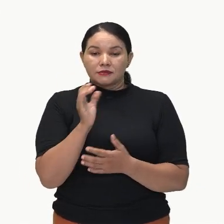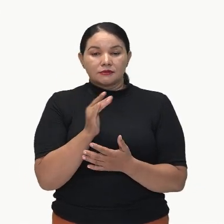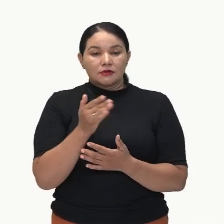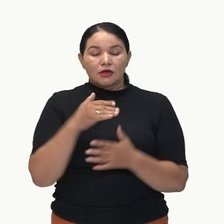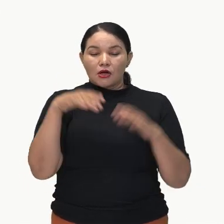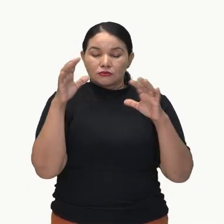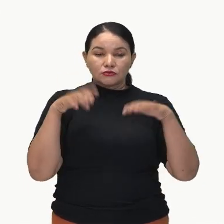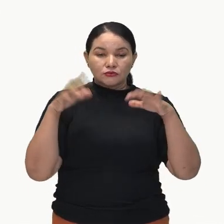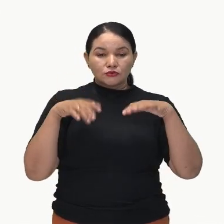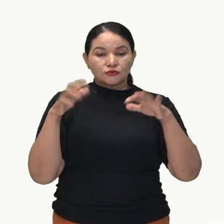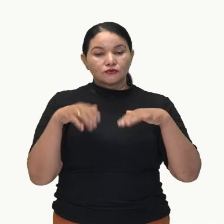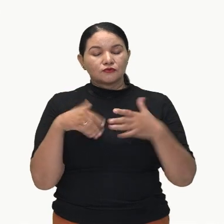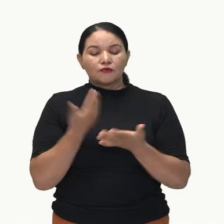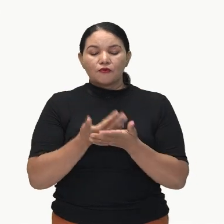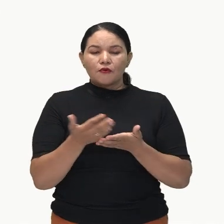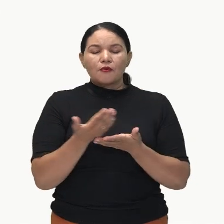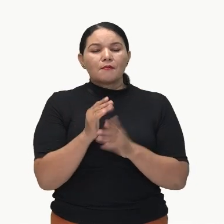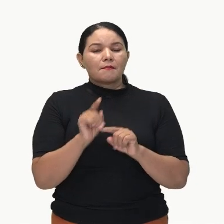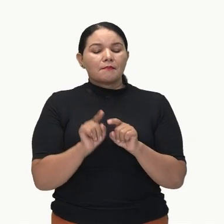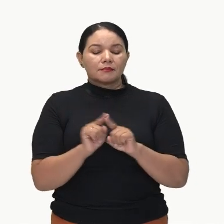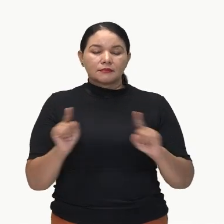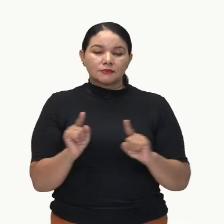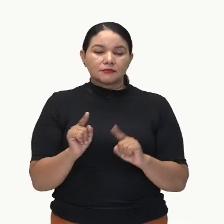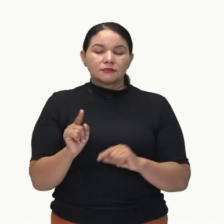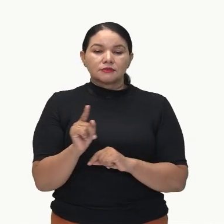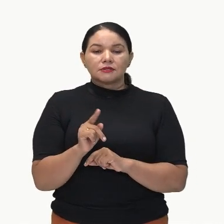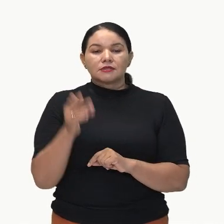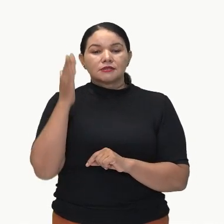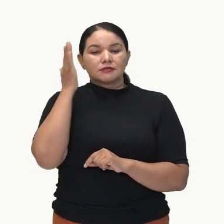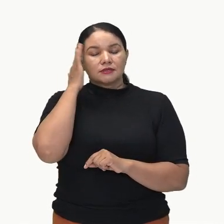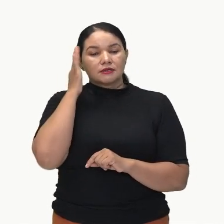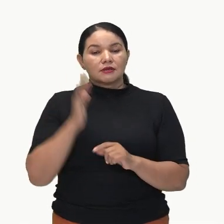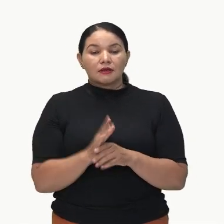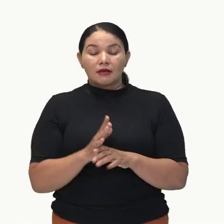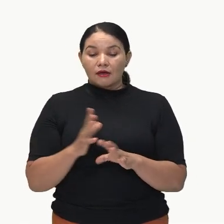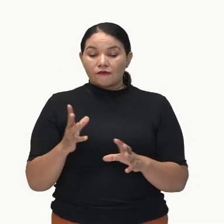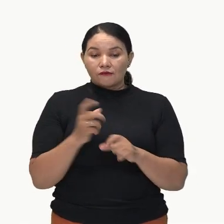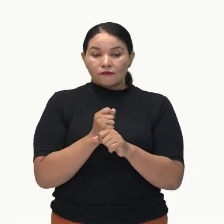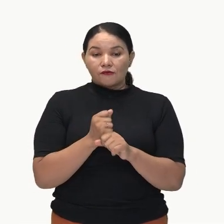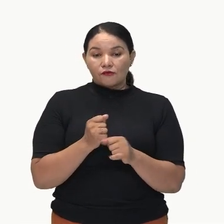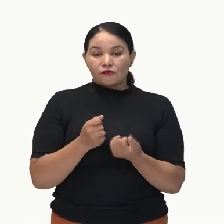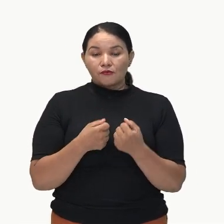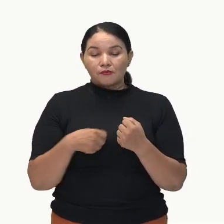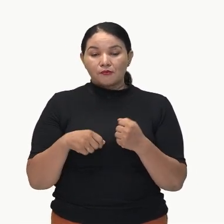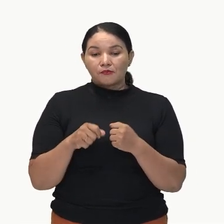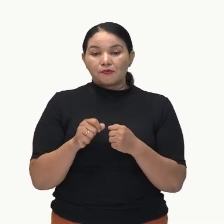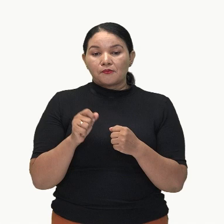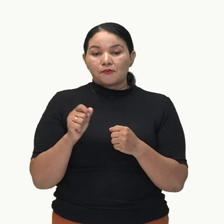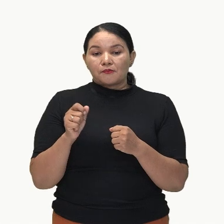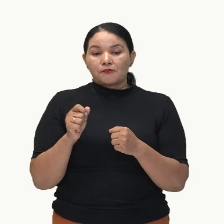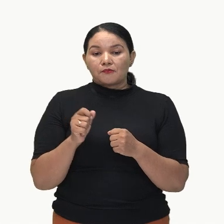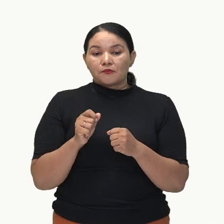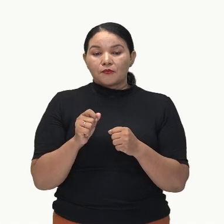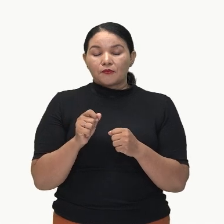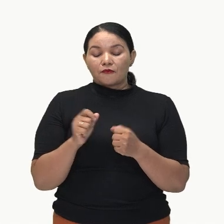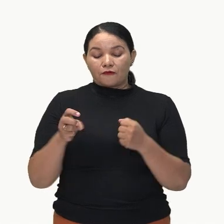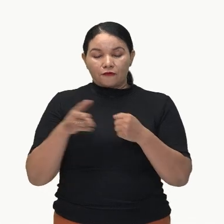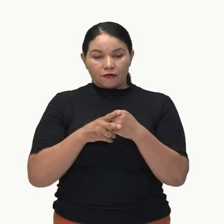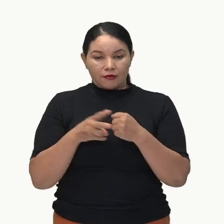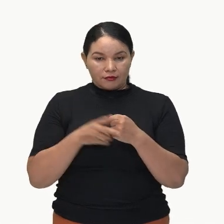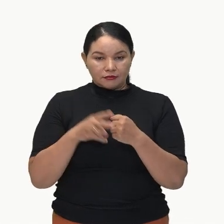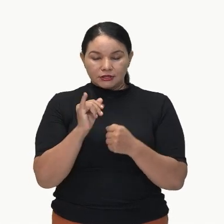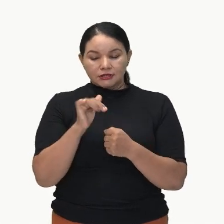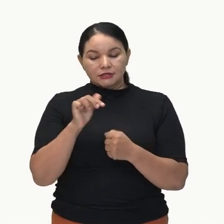a chover. Mas, professora, como que eu posso formar esse pretérito indefinido